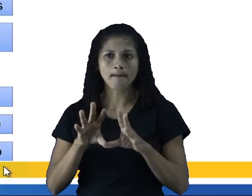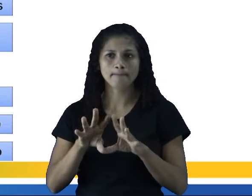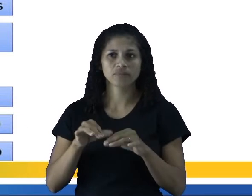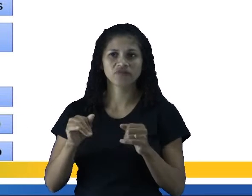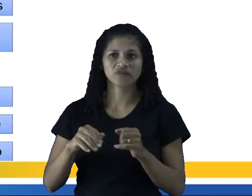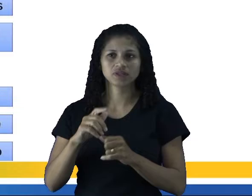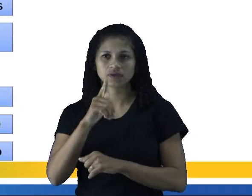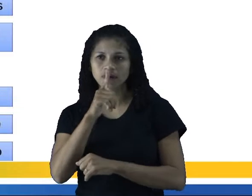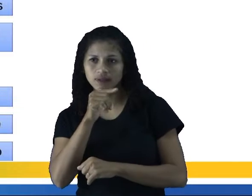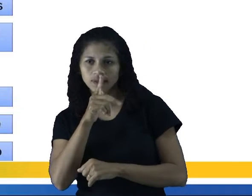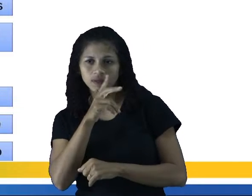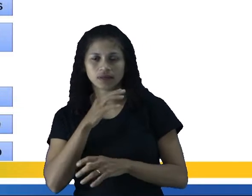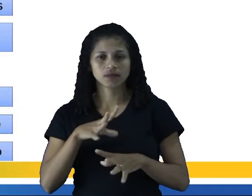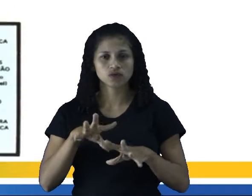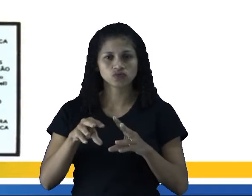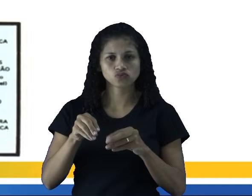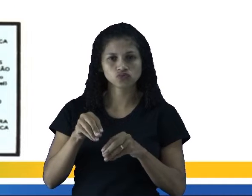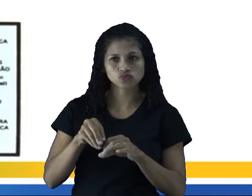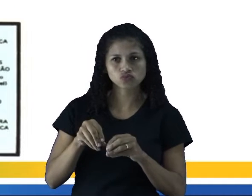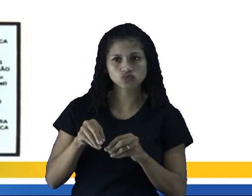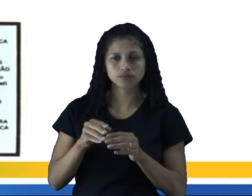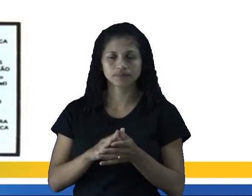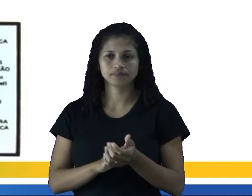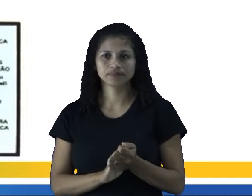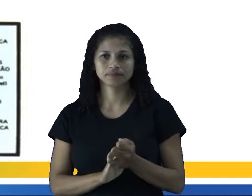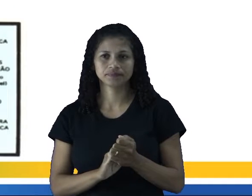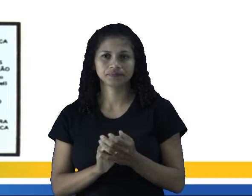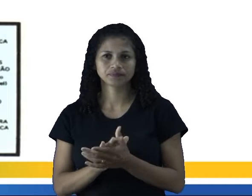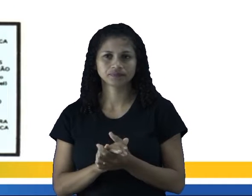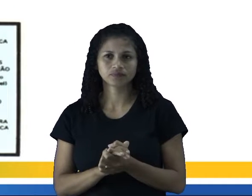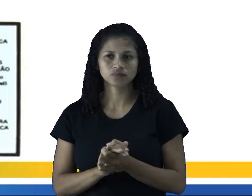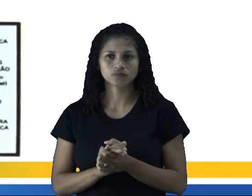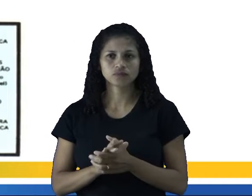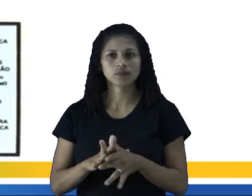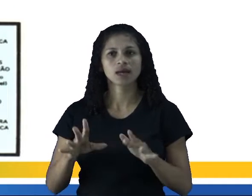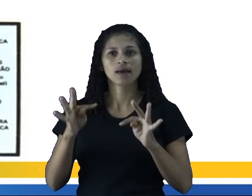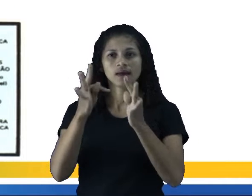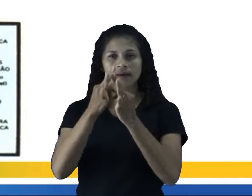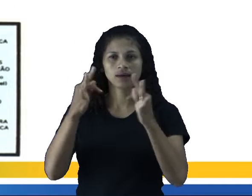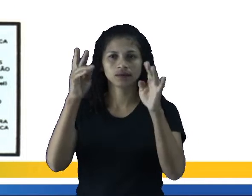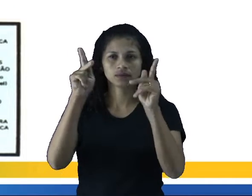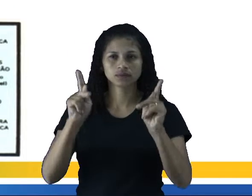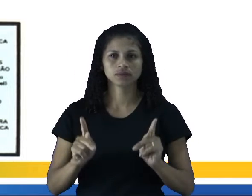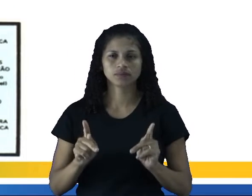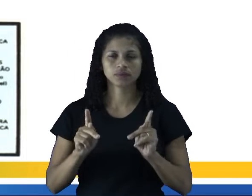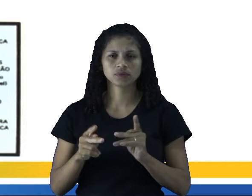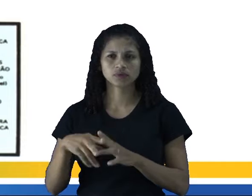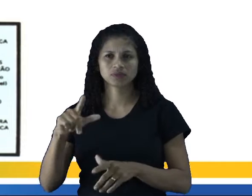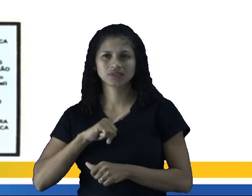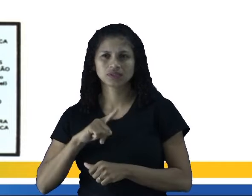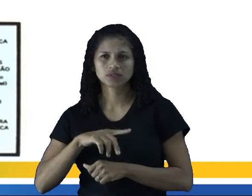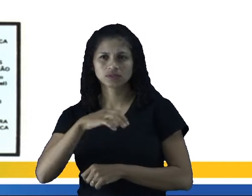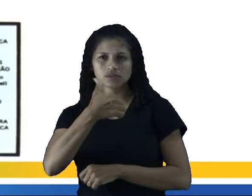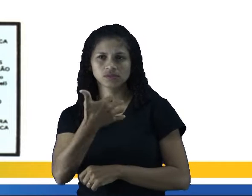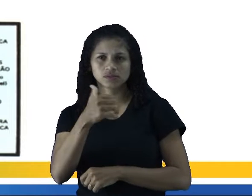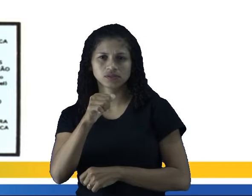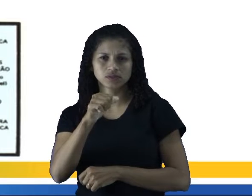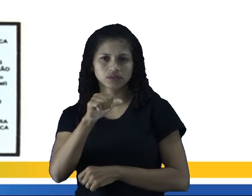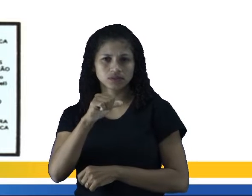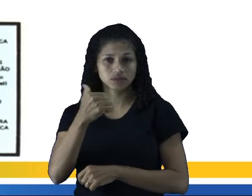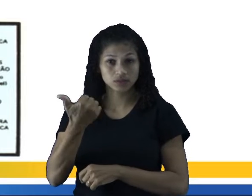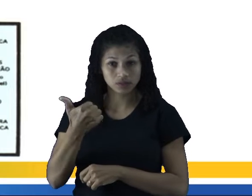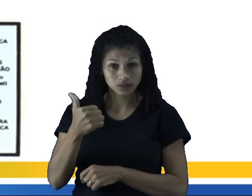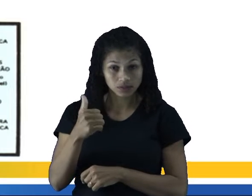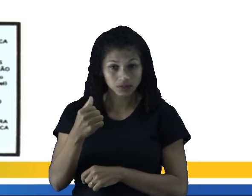ou gasoso. Então aqui, ó, na tabela periódica a gente possui atualmente 118